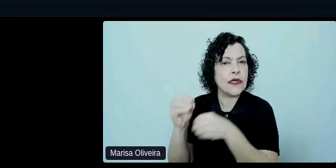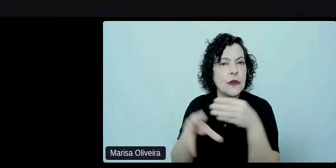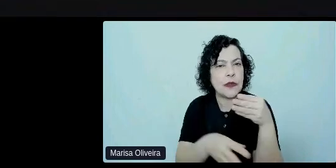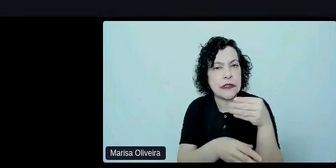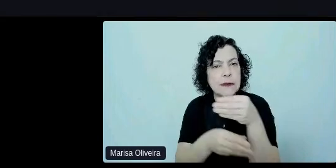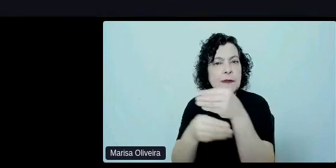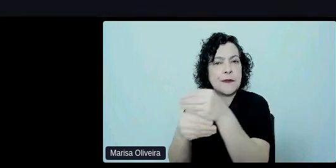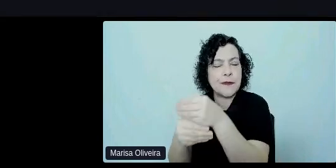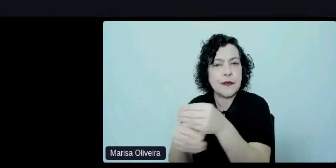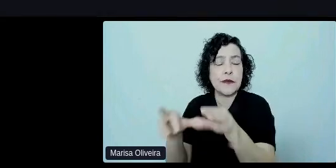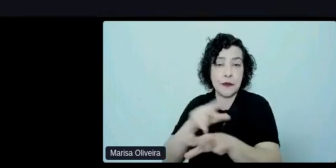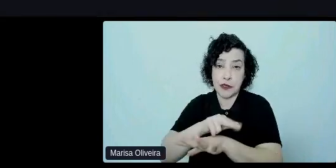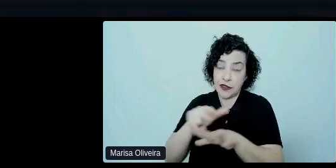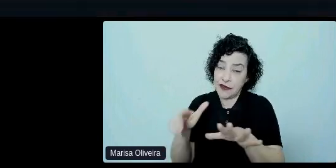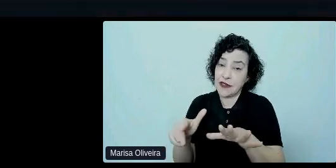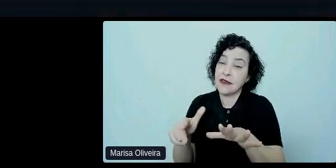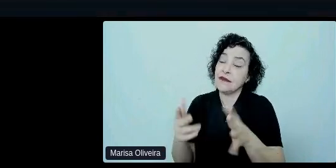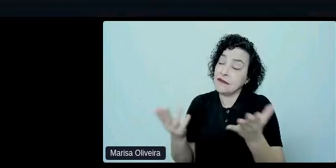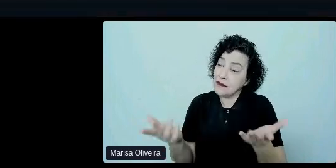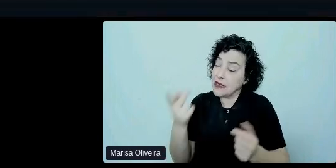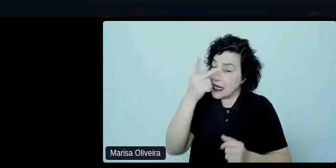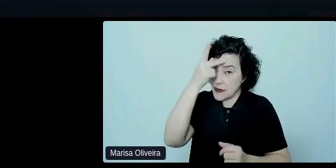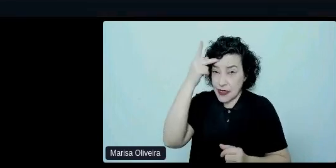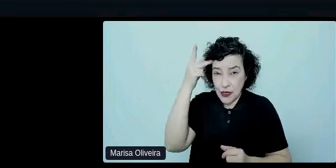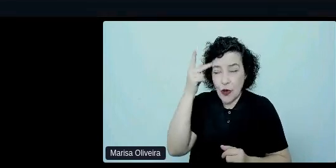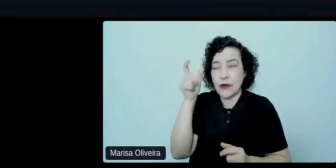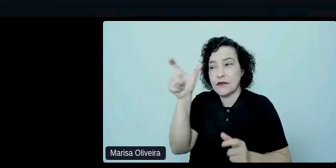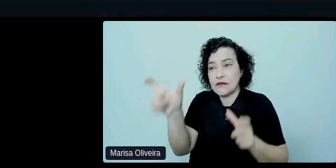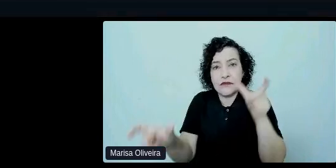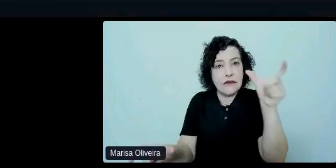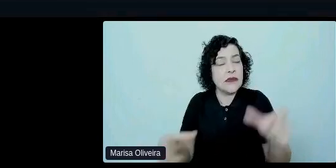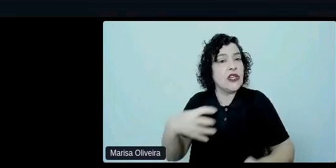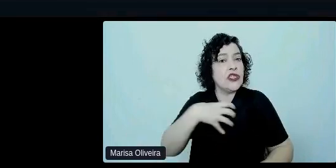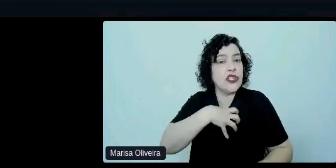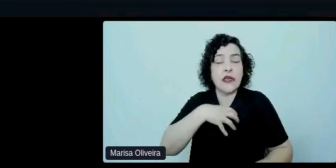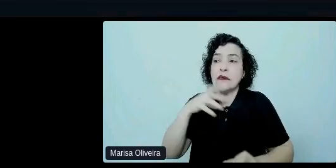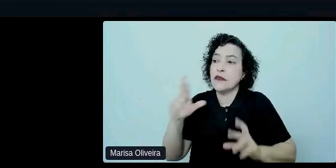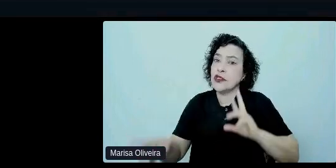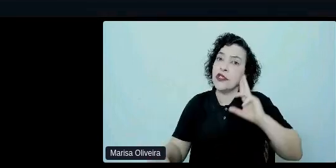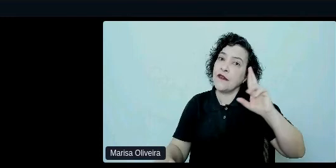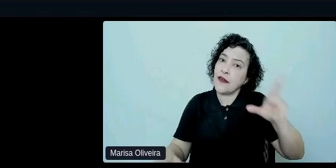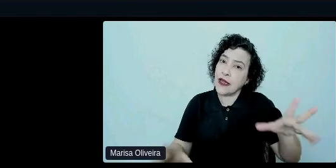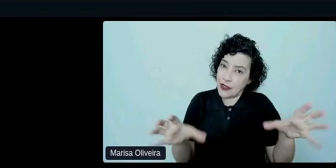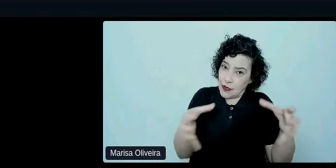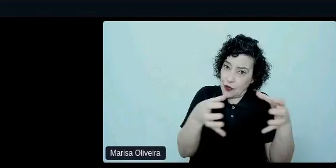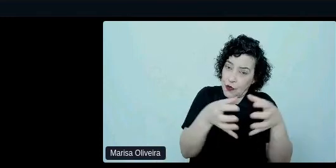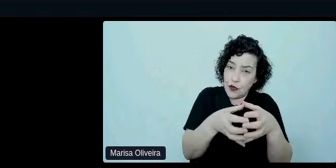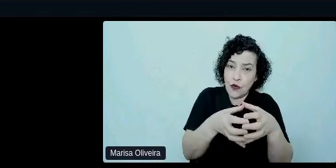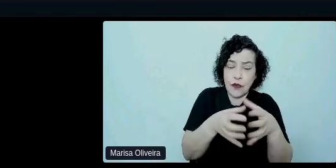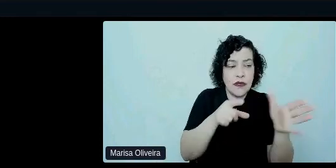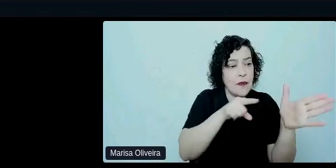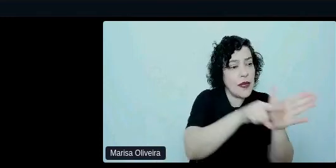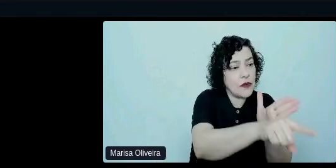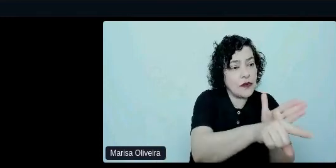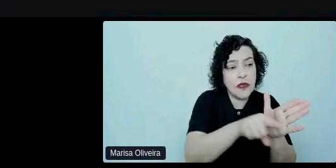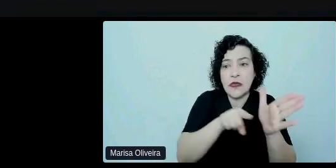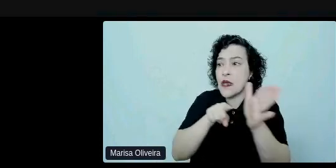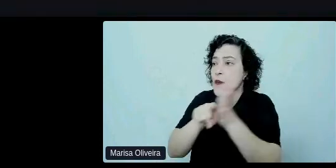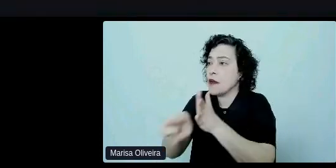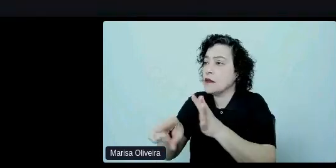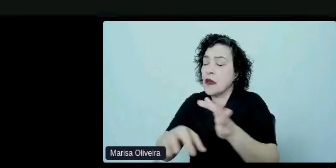consegue perceber os pontos de dores de diversas pessoas. Então, por exemplo, aqueles exemplos